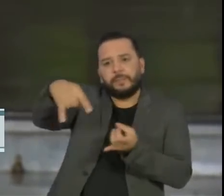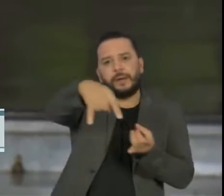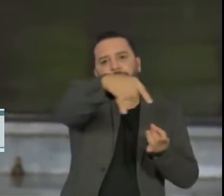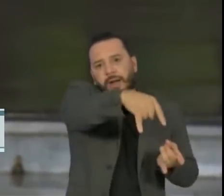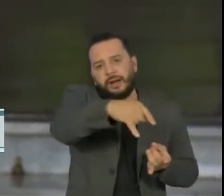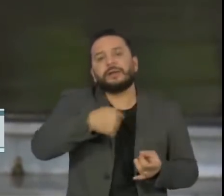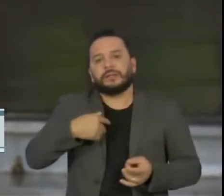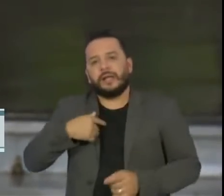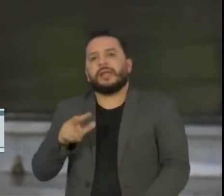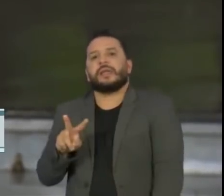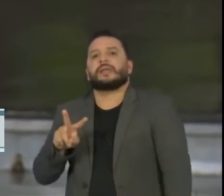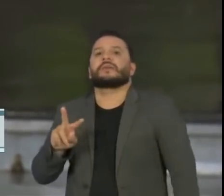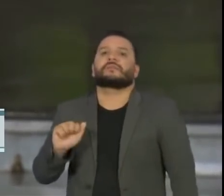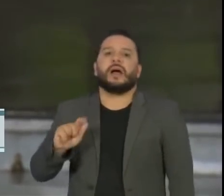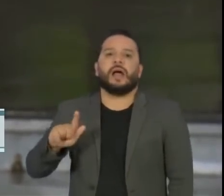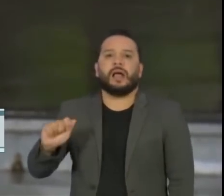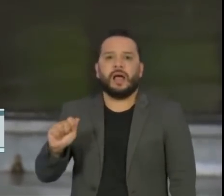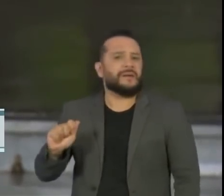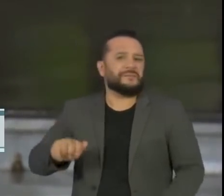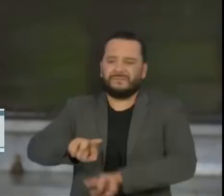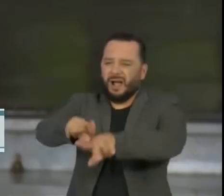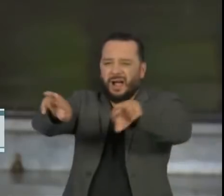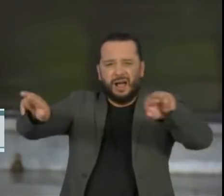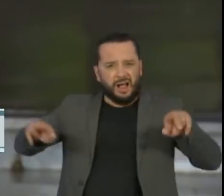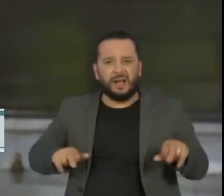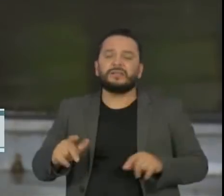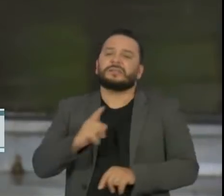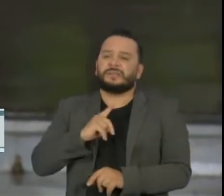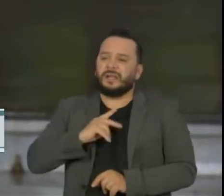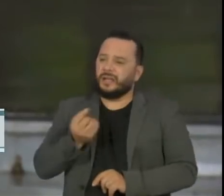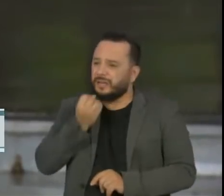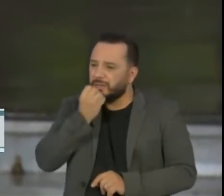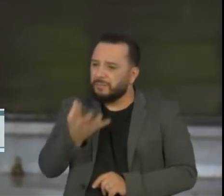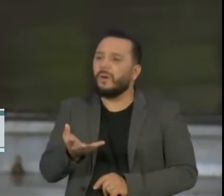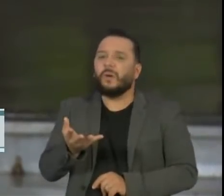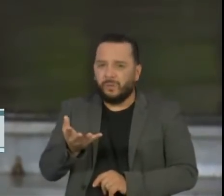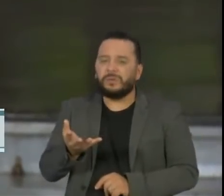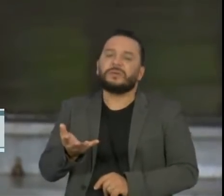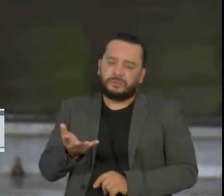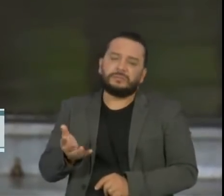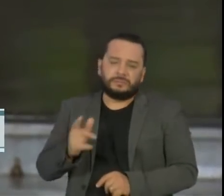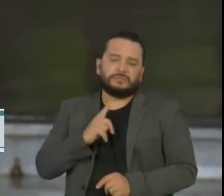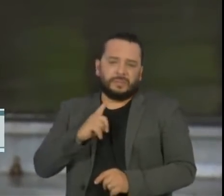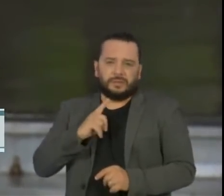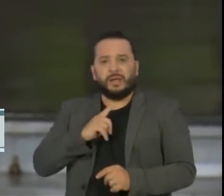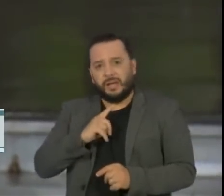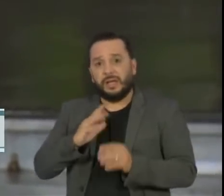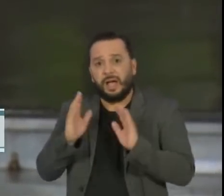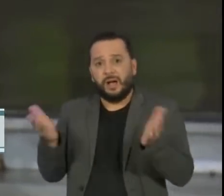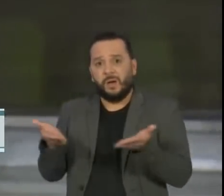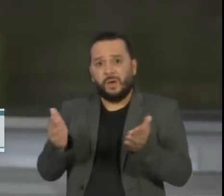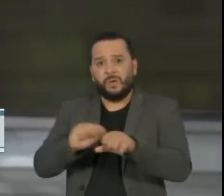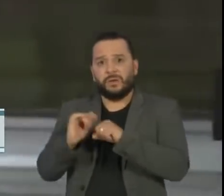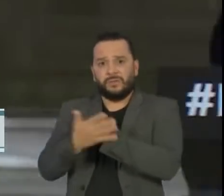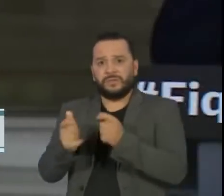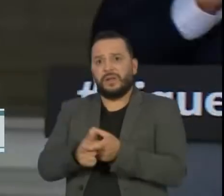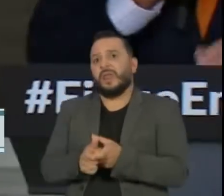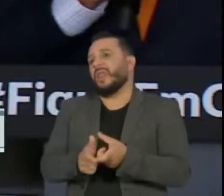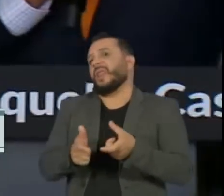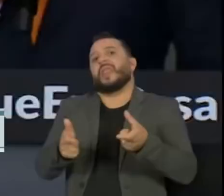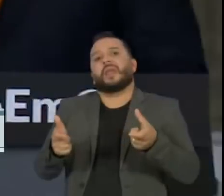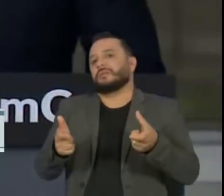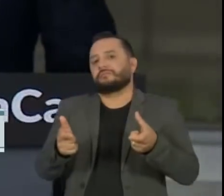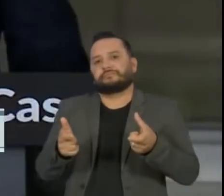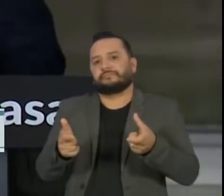monitorando e que teve, graças a Deus, uma estabilização aí nos últimos dias também. Muito obrigada. Obrigado,